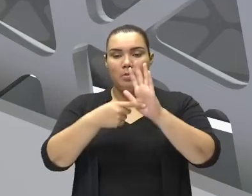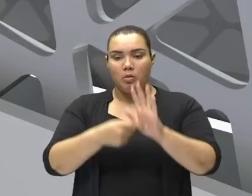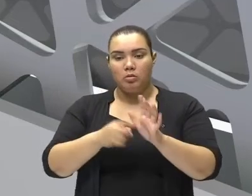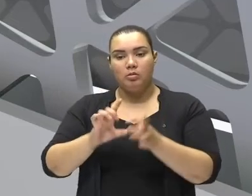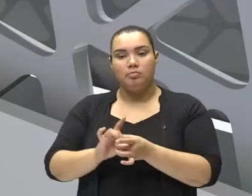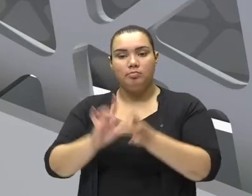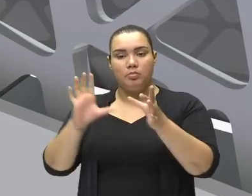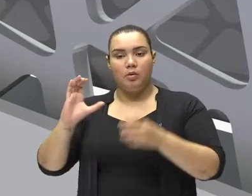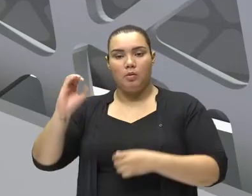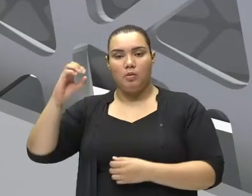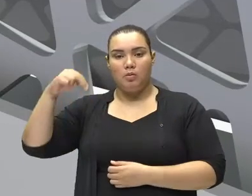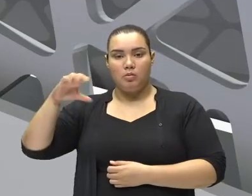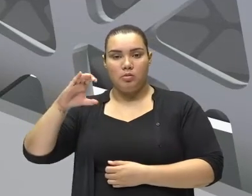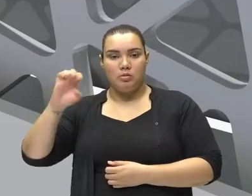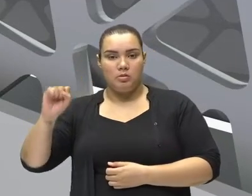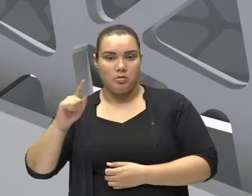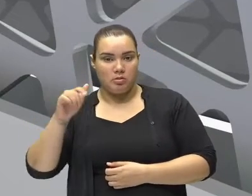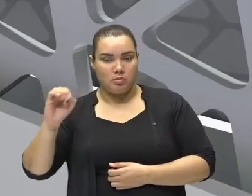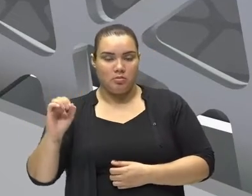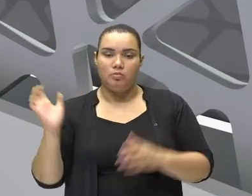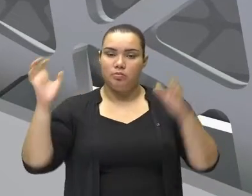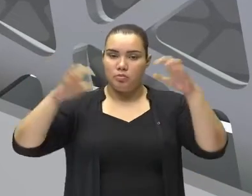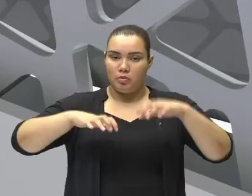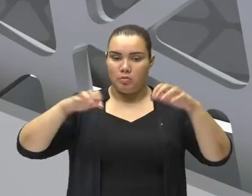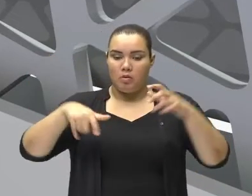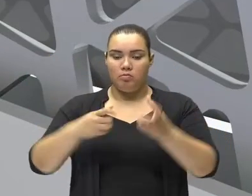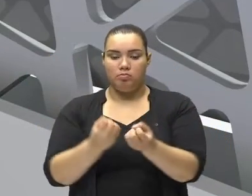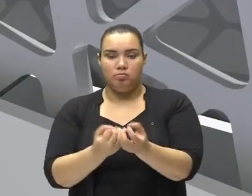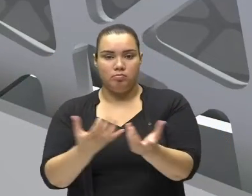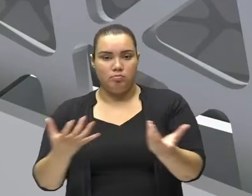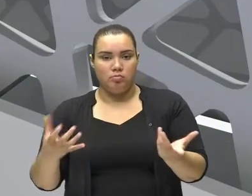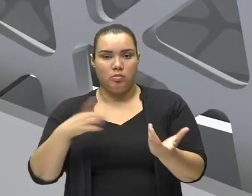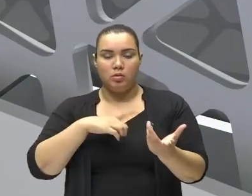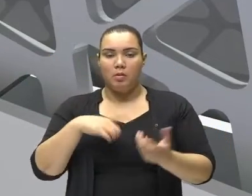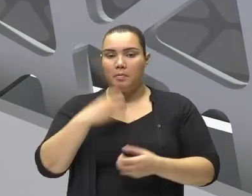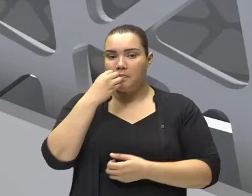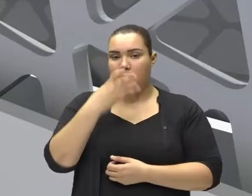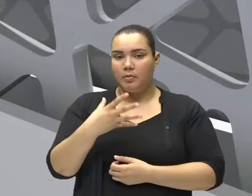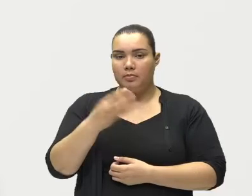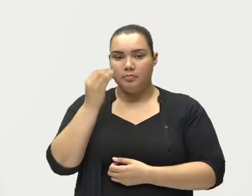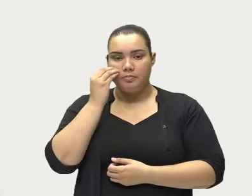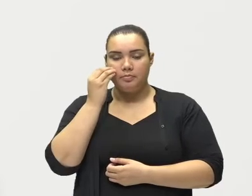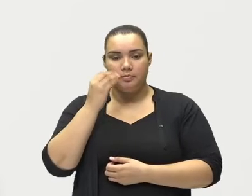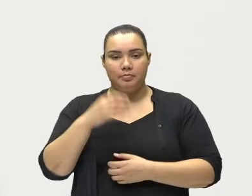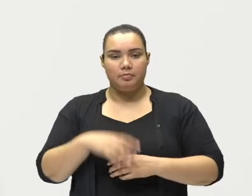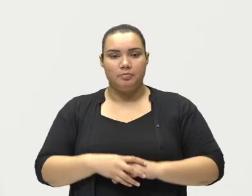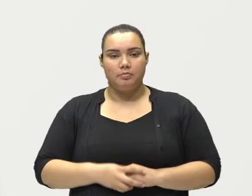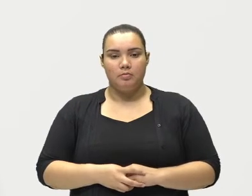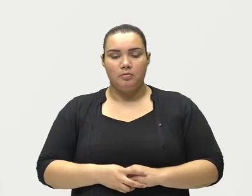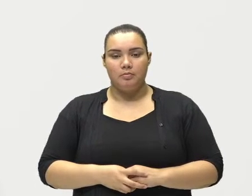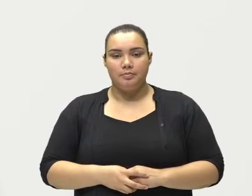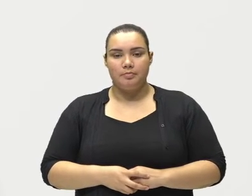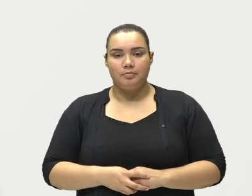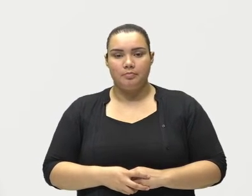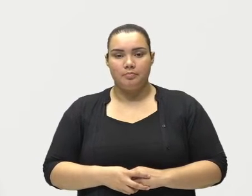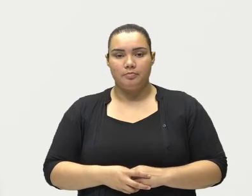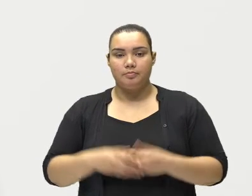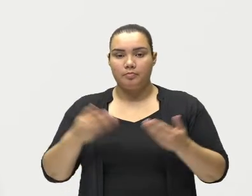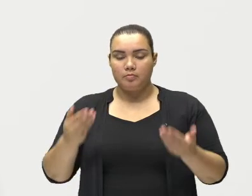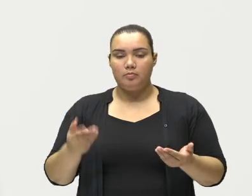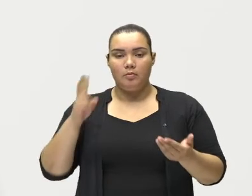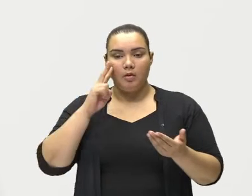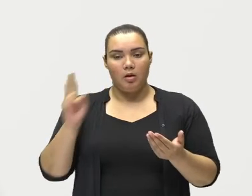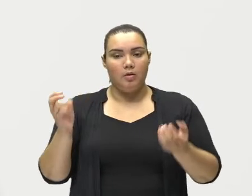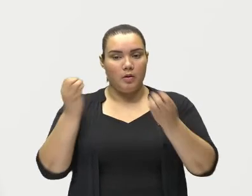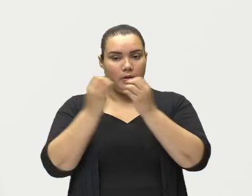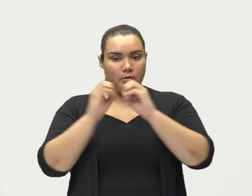Choveu muito. Embora tenha chovido muito, o gramado continua em boas condições. Olha só aí. Ó, embora tenha chovido